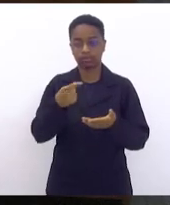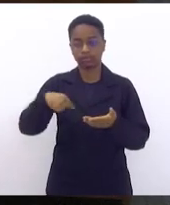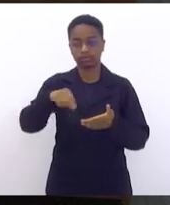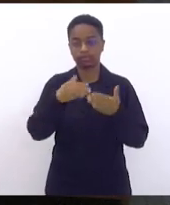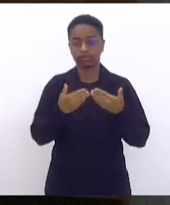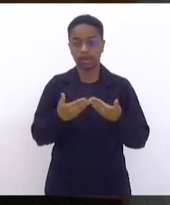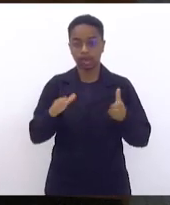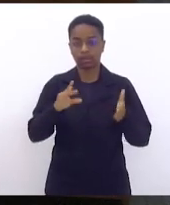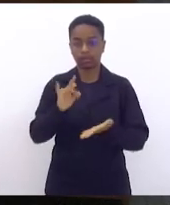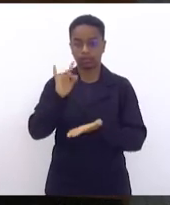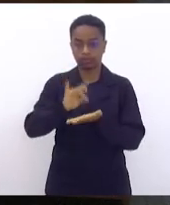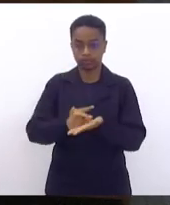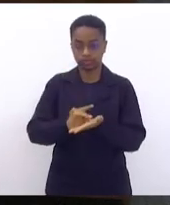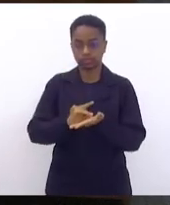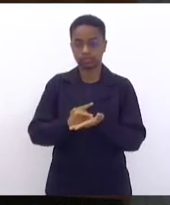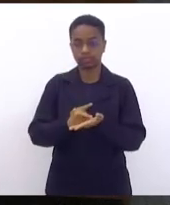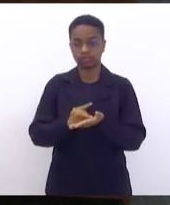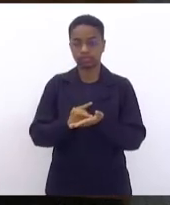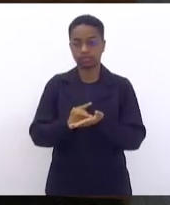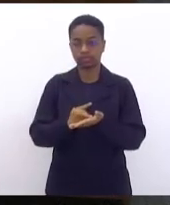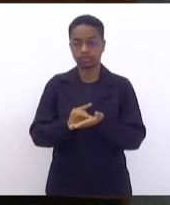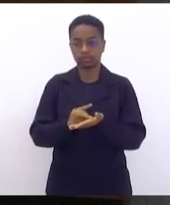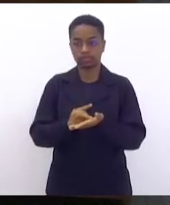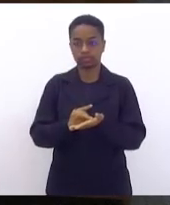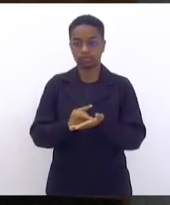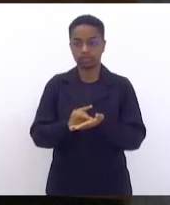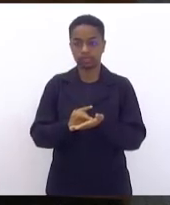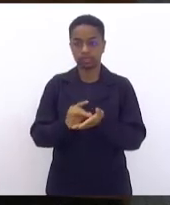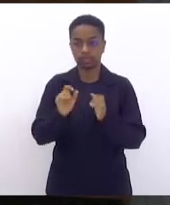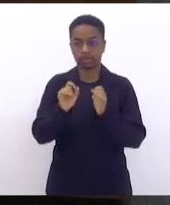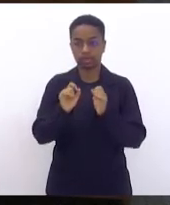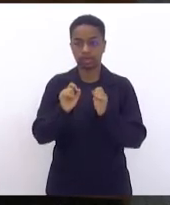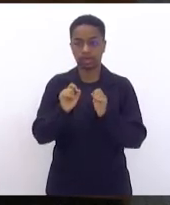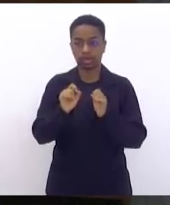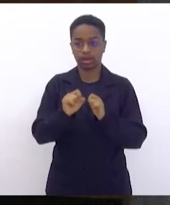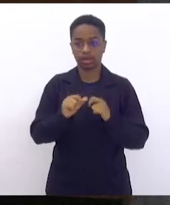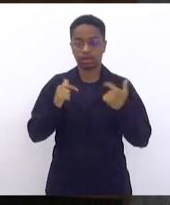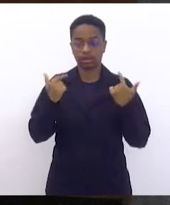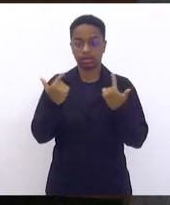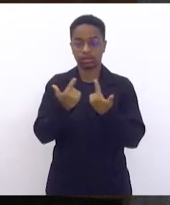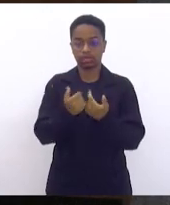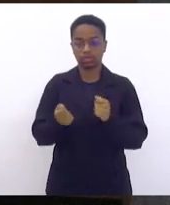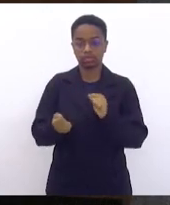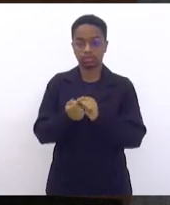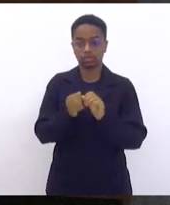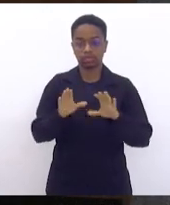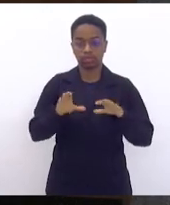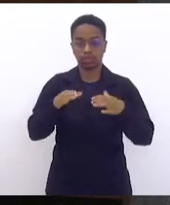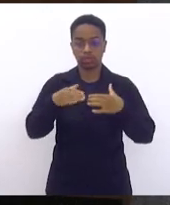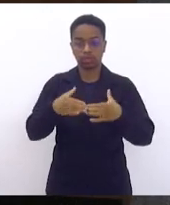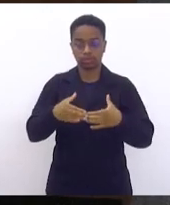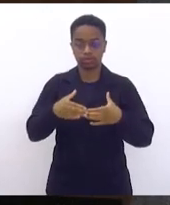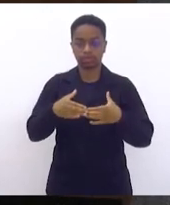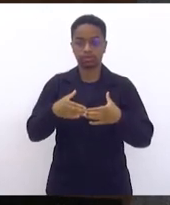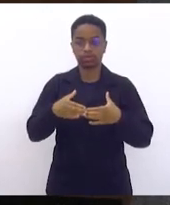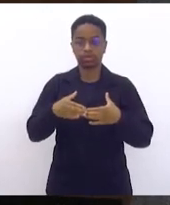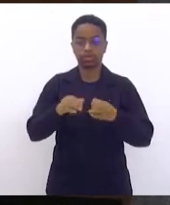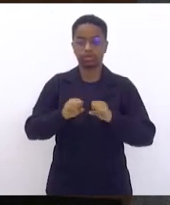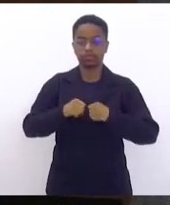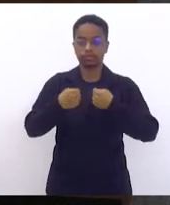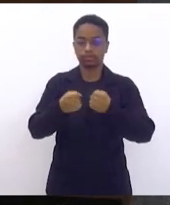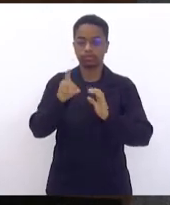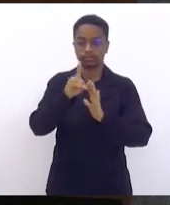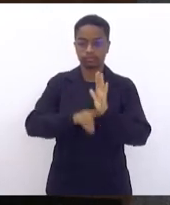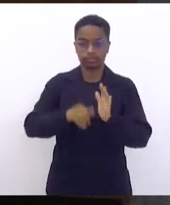abertura oficial da Assembleia Legislativa, junto à Comissão de Defesa dos Direitos da Mulher, do Outubro Rosa. A